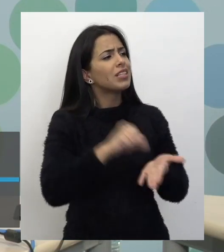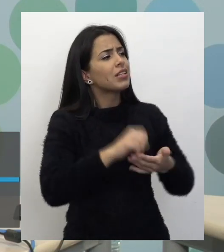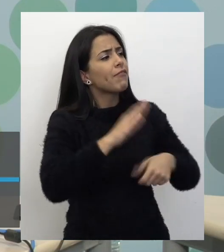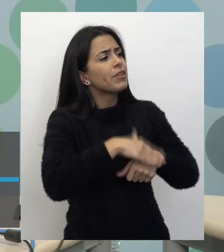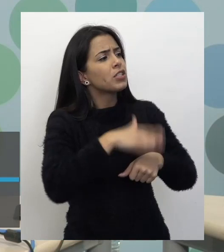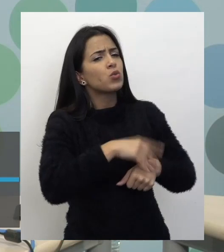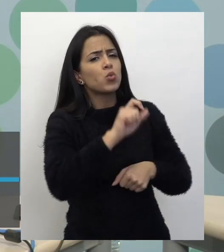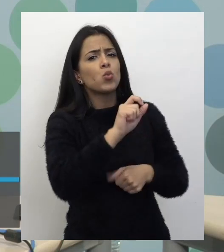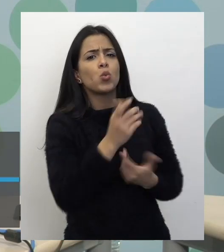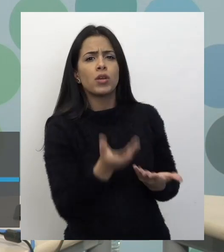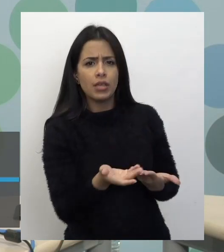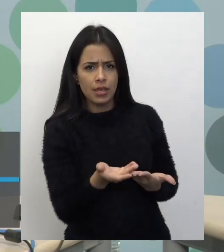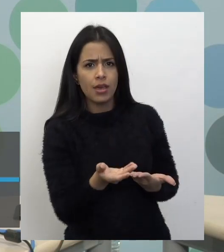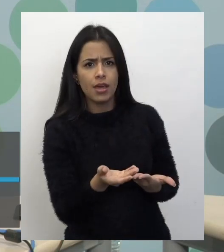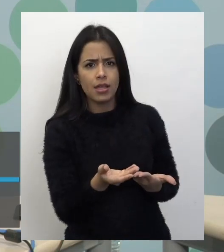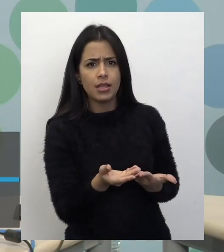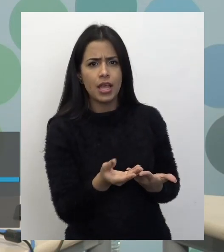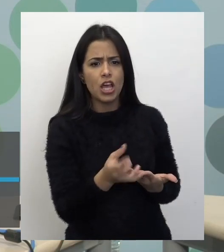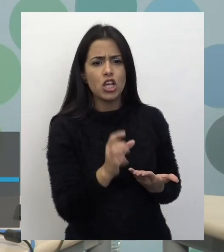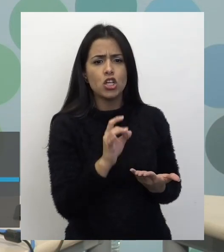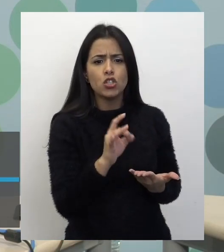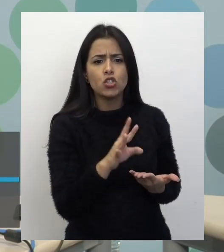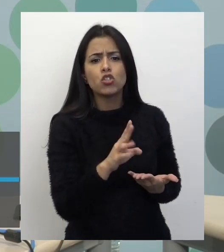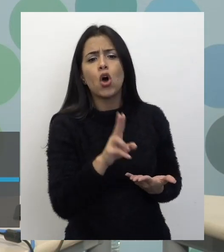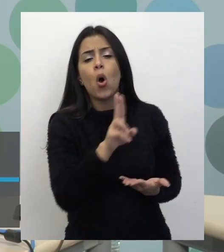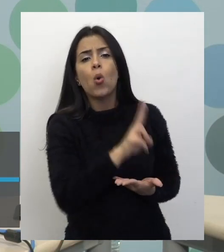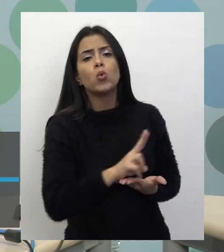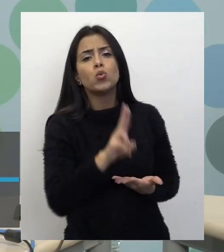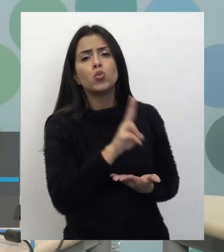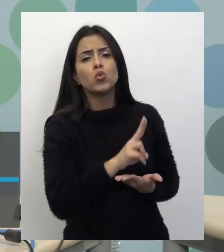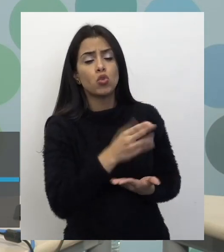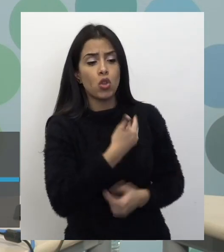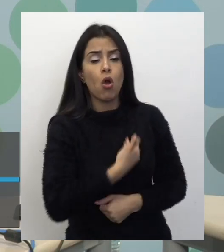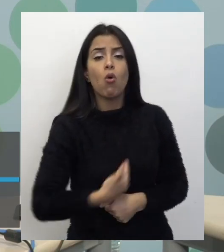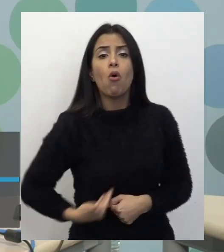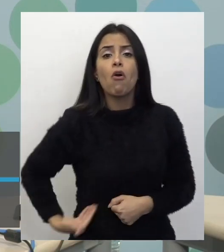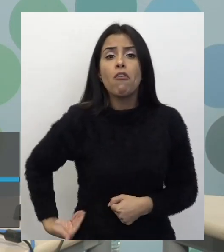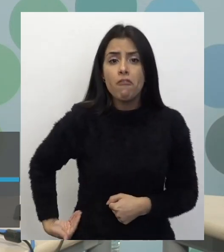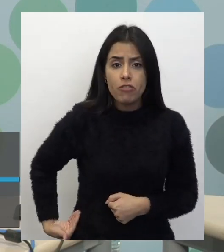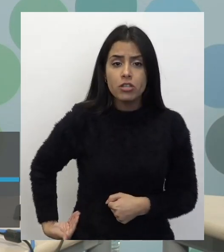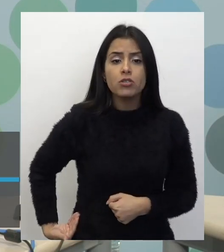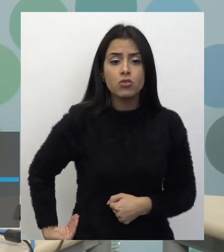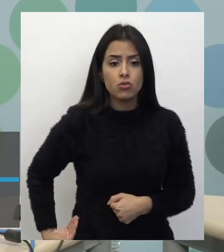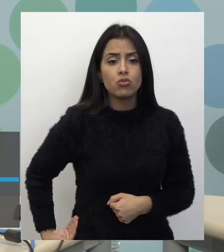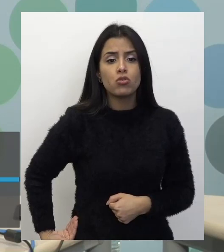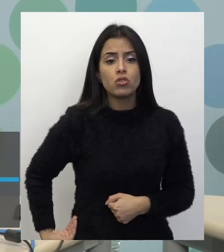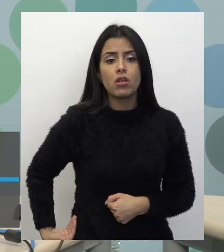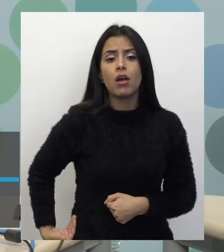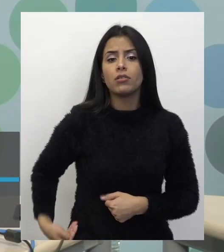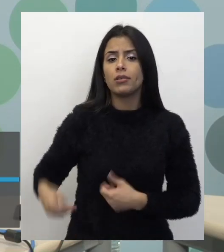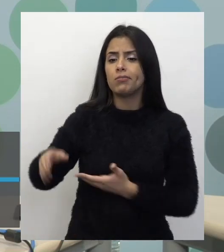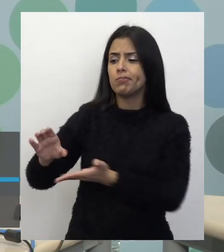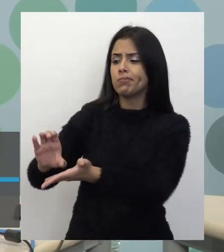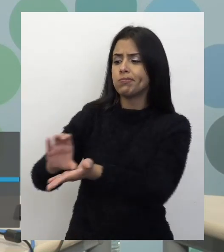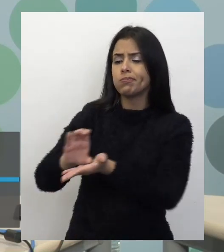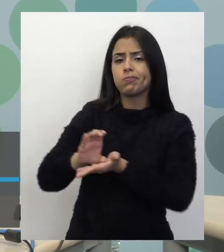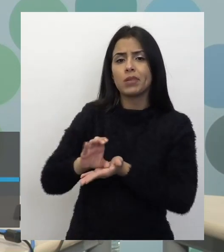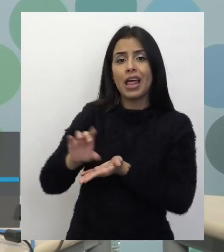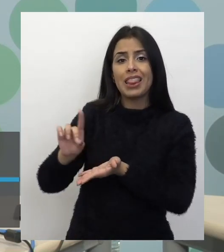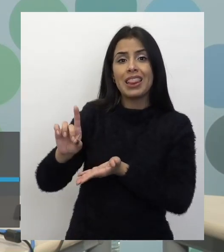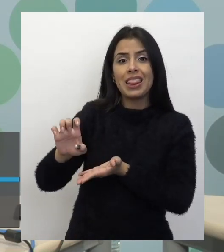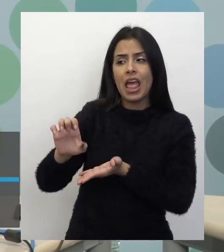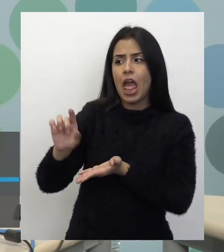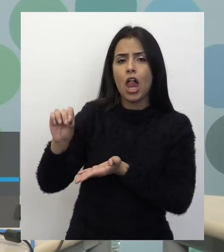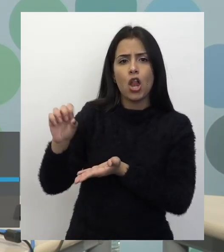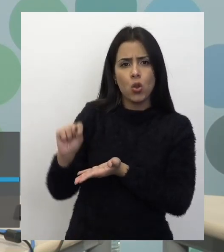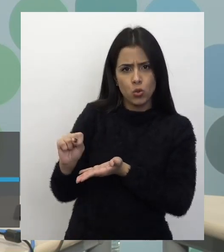né? Atenas, inclusive, utilizou-se, né, o governo de Atenas se utilizou de recursos da Liga de Delos para modernizar